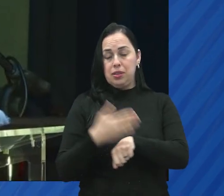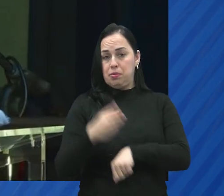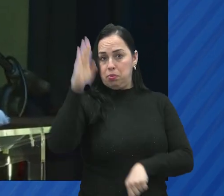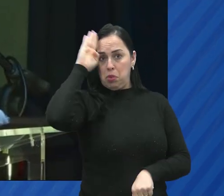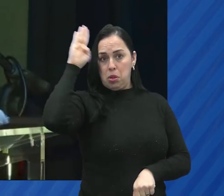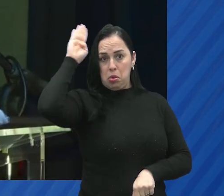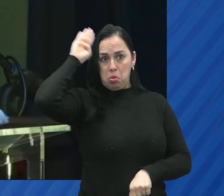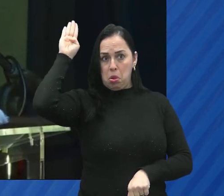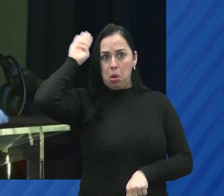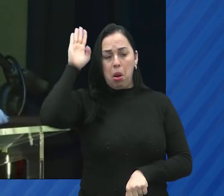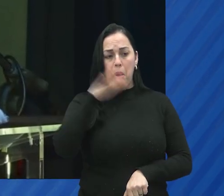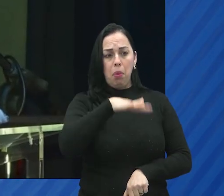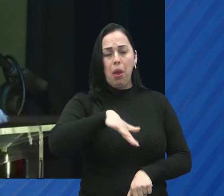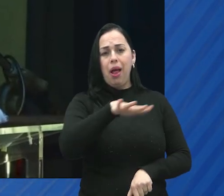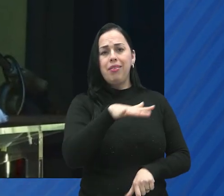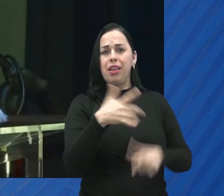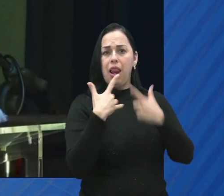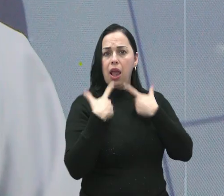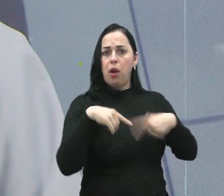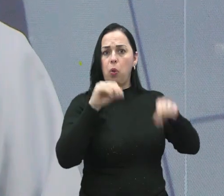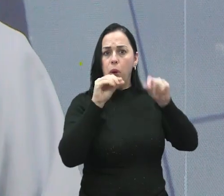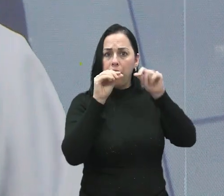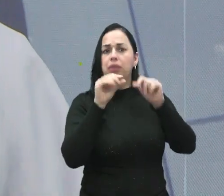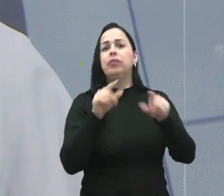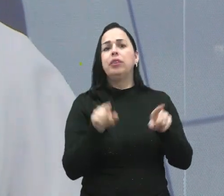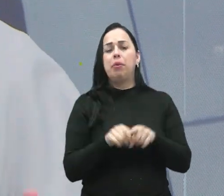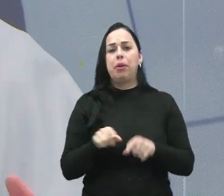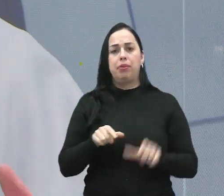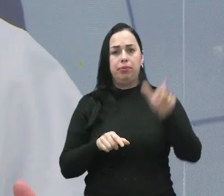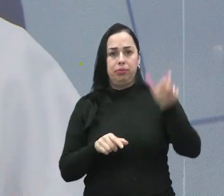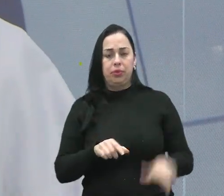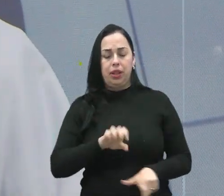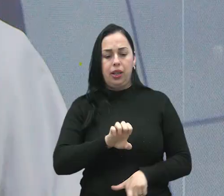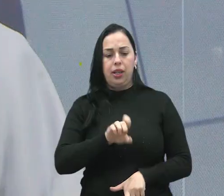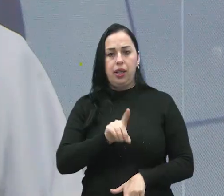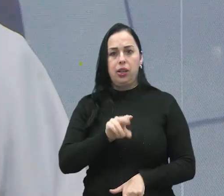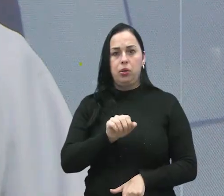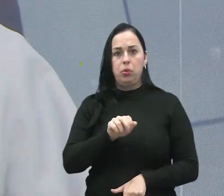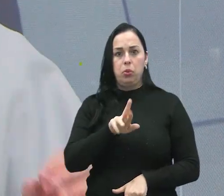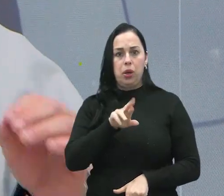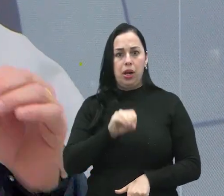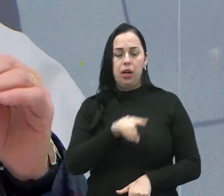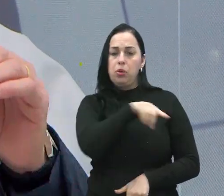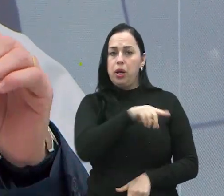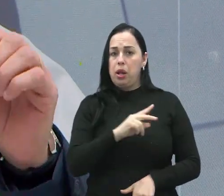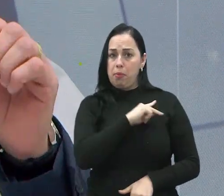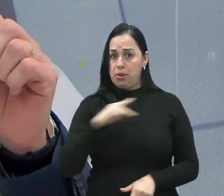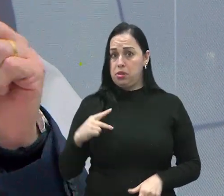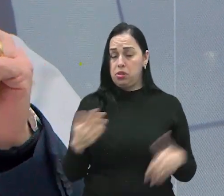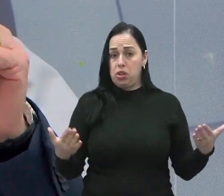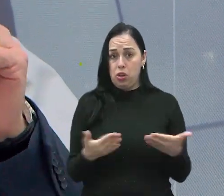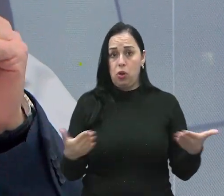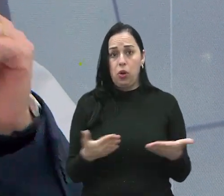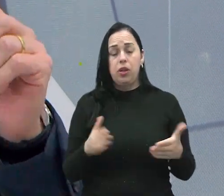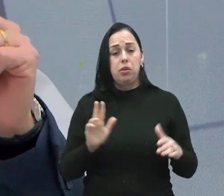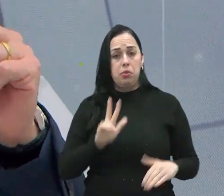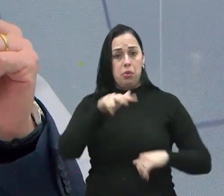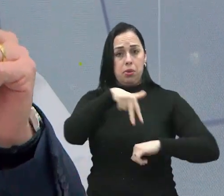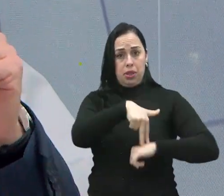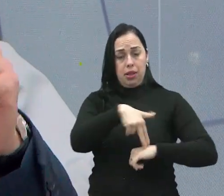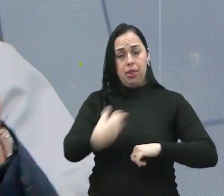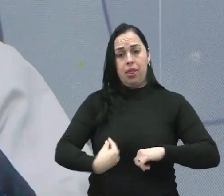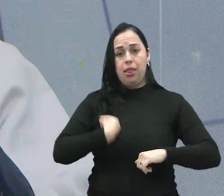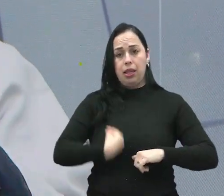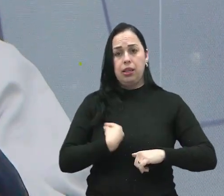de Letras, da qual já foi presidente. Eduardo Caetano, o atual mandatário da instituição, esteve presente na solenidade